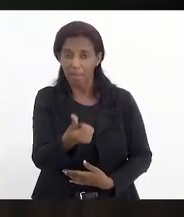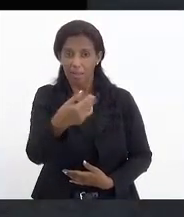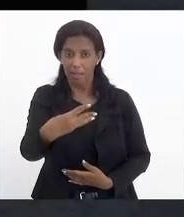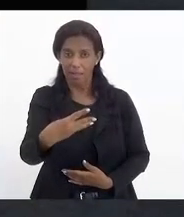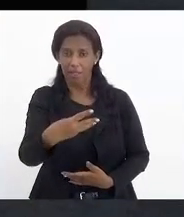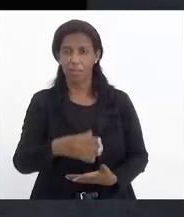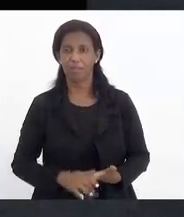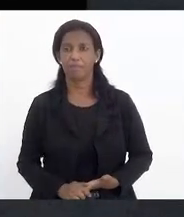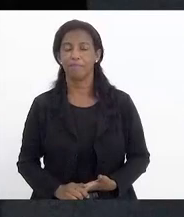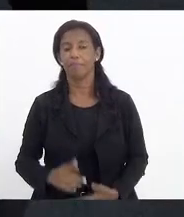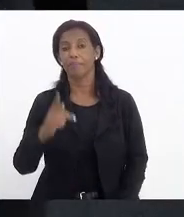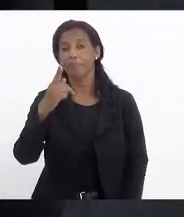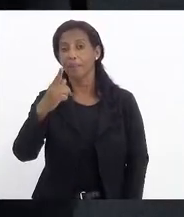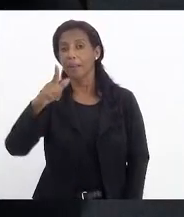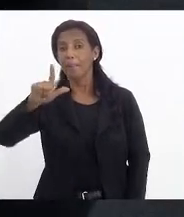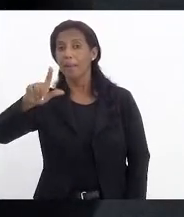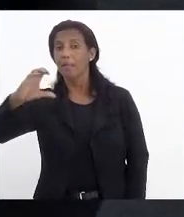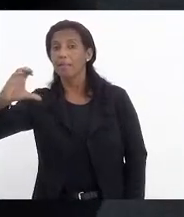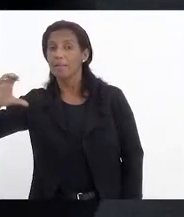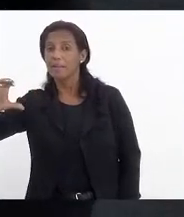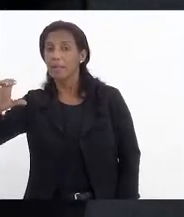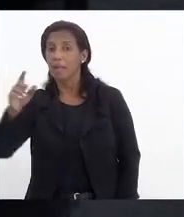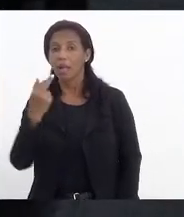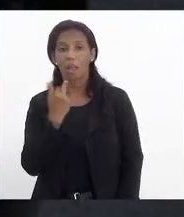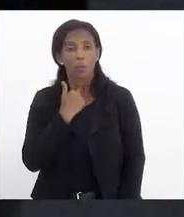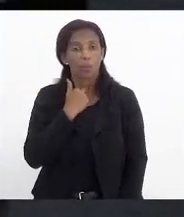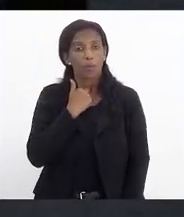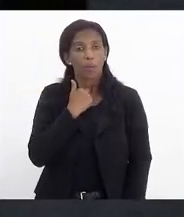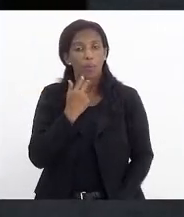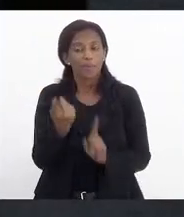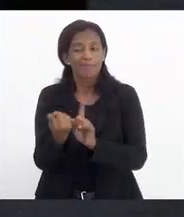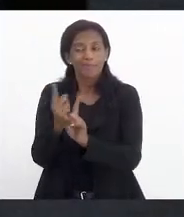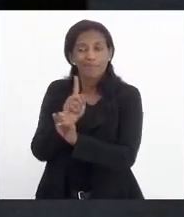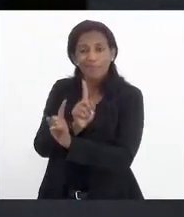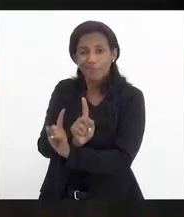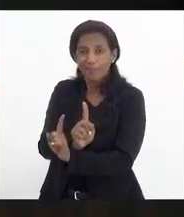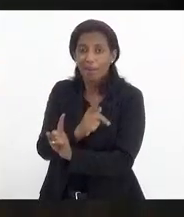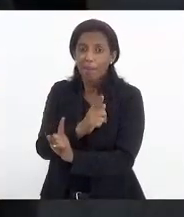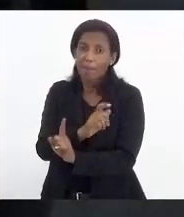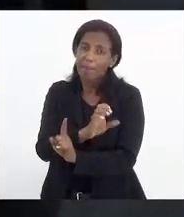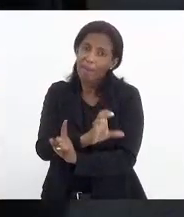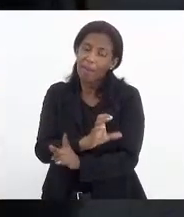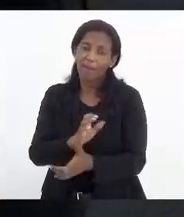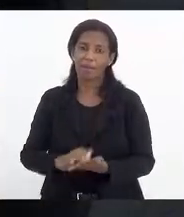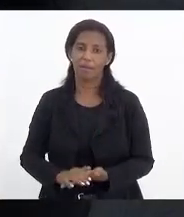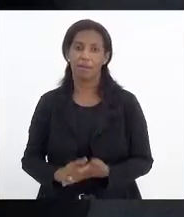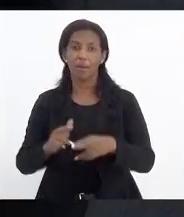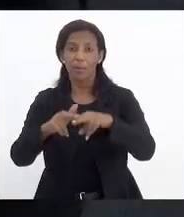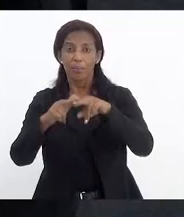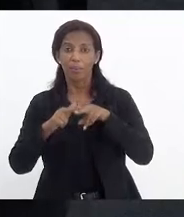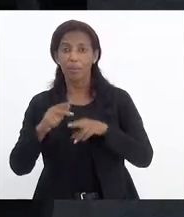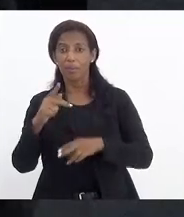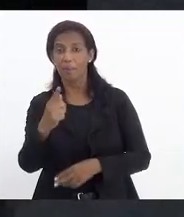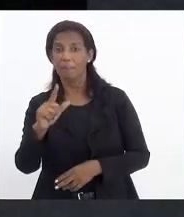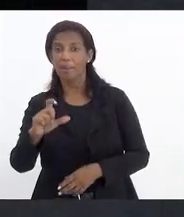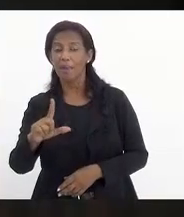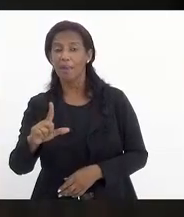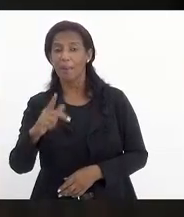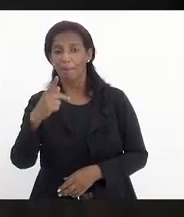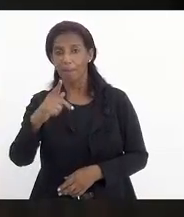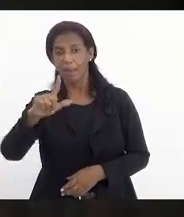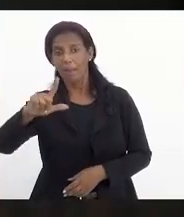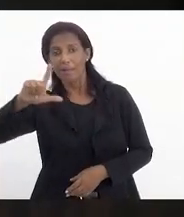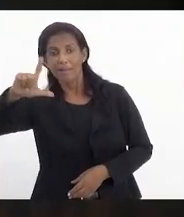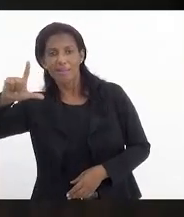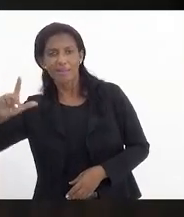É que o PLC não vai poder contrariar claro. A PEC. Por isso que a PLC, não, mas a por segunda